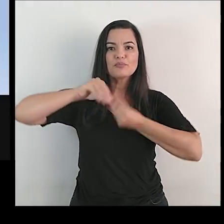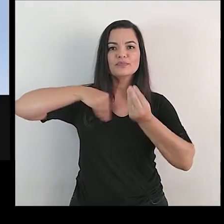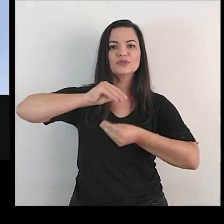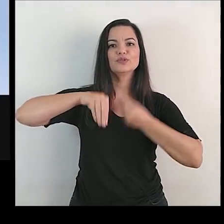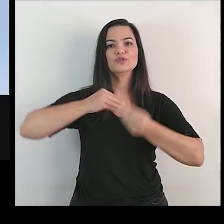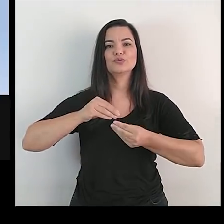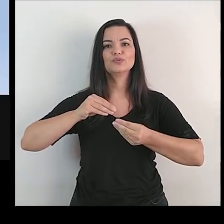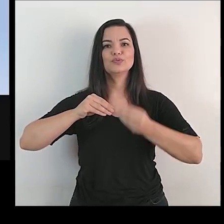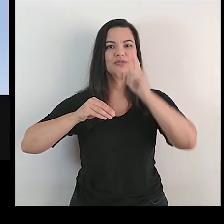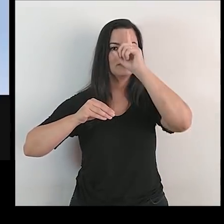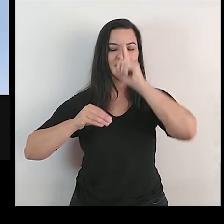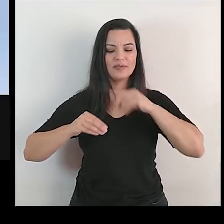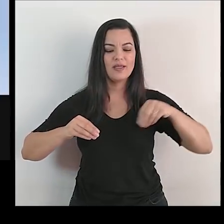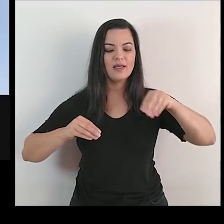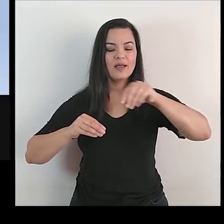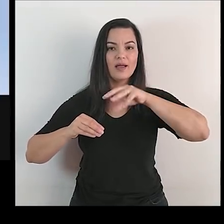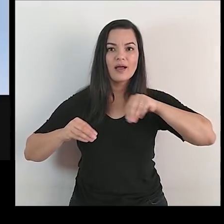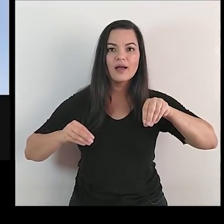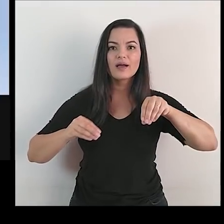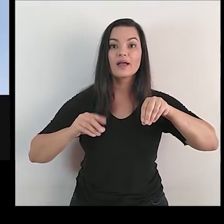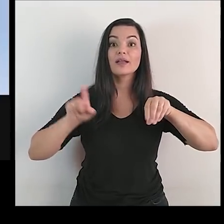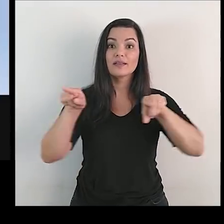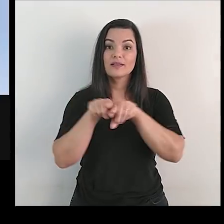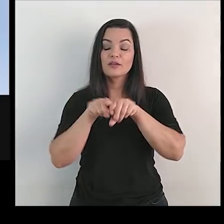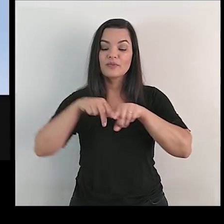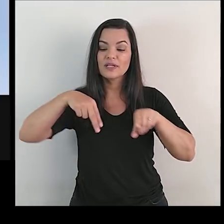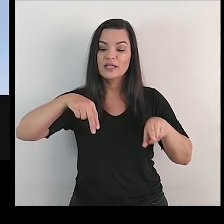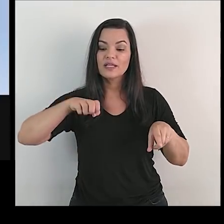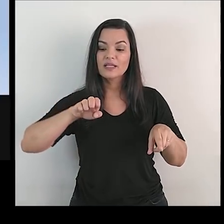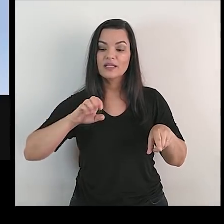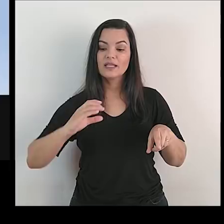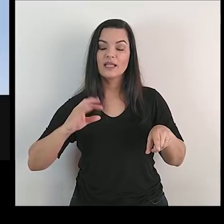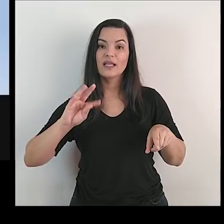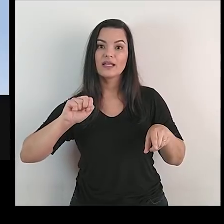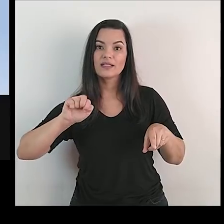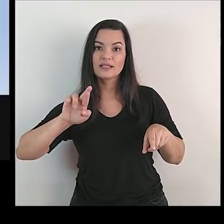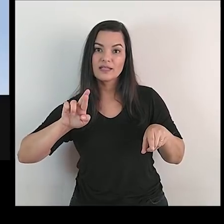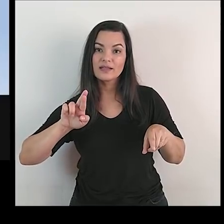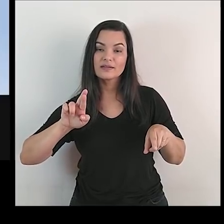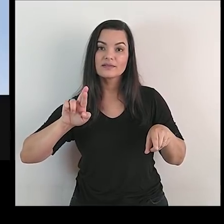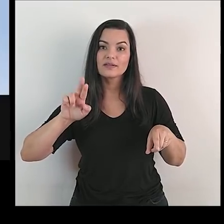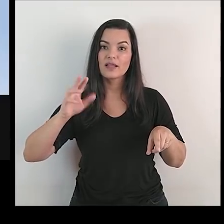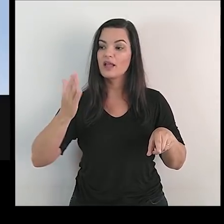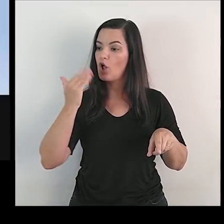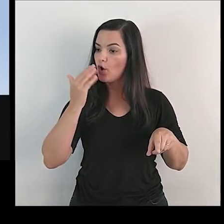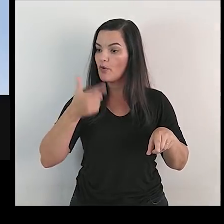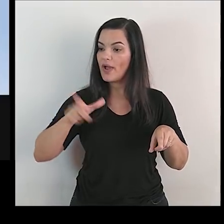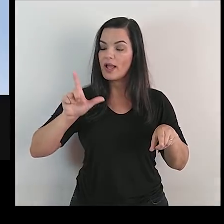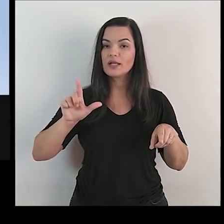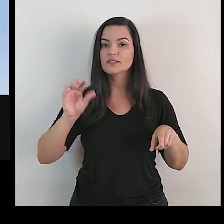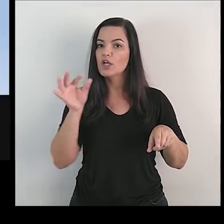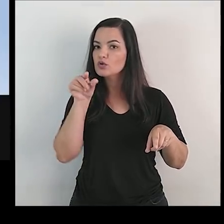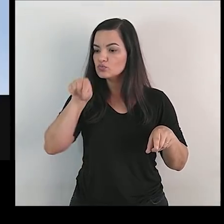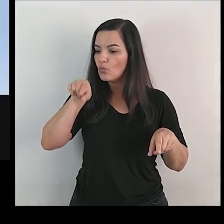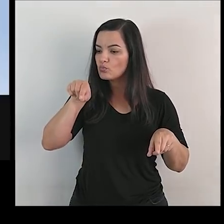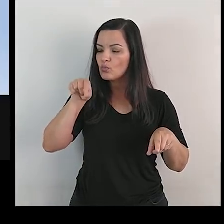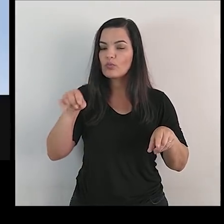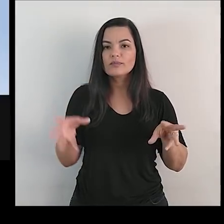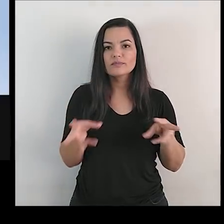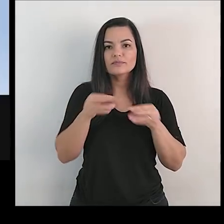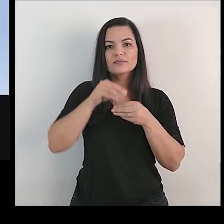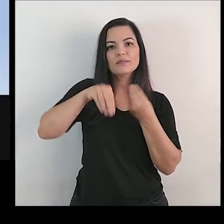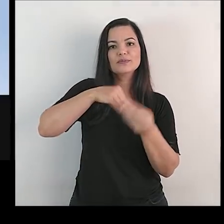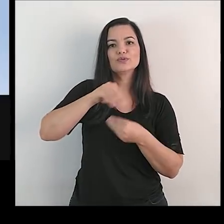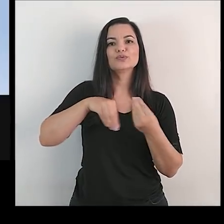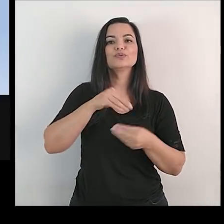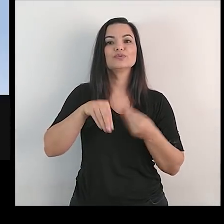de pólen e o néctar que ela se alimentou. Essa produção, essa mistura forma o mel, que ela utiliza para se